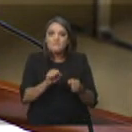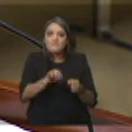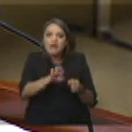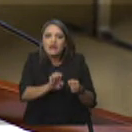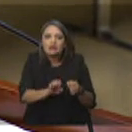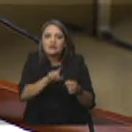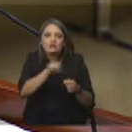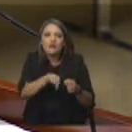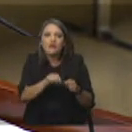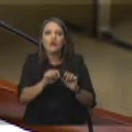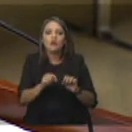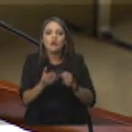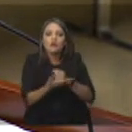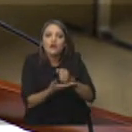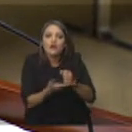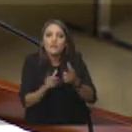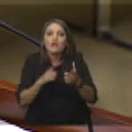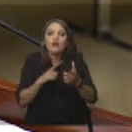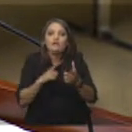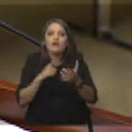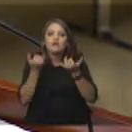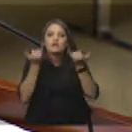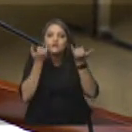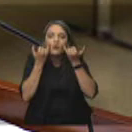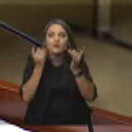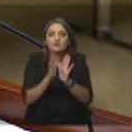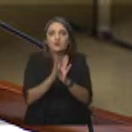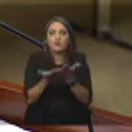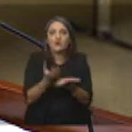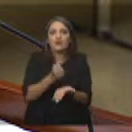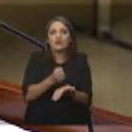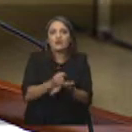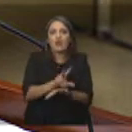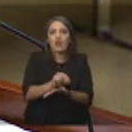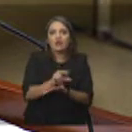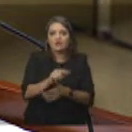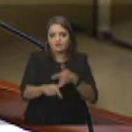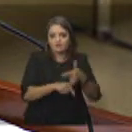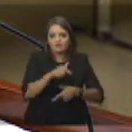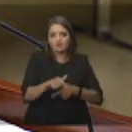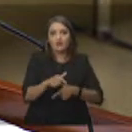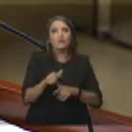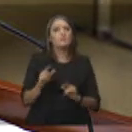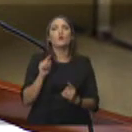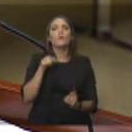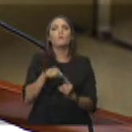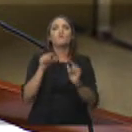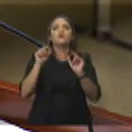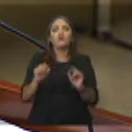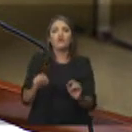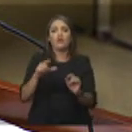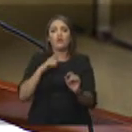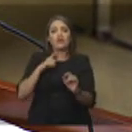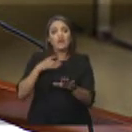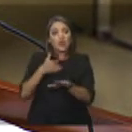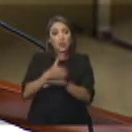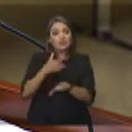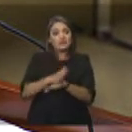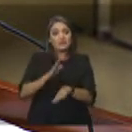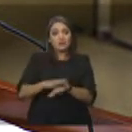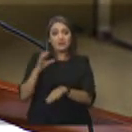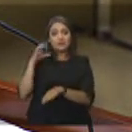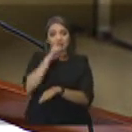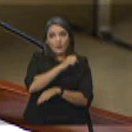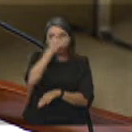para a carteira de trabalho digital, cujo objetivo é facilitar o acesso e a atualização desses dados pelo